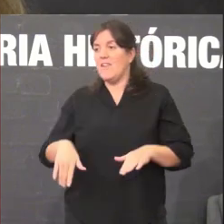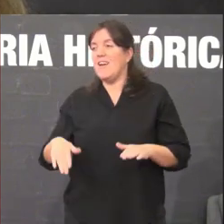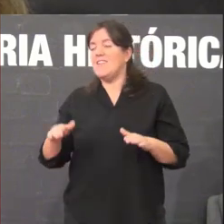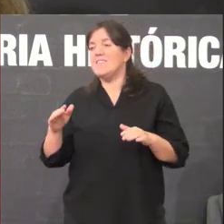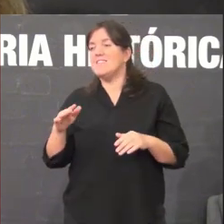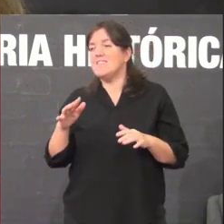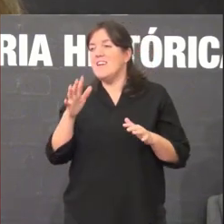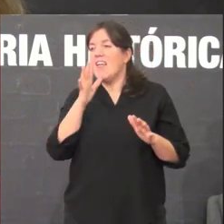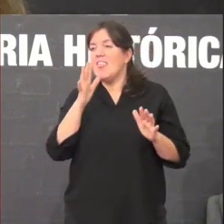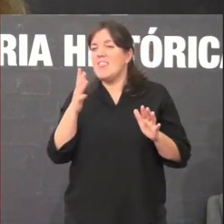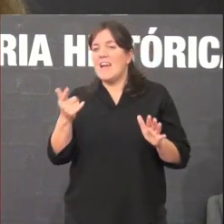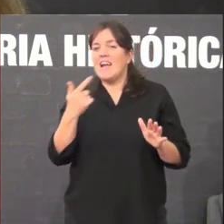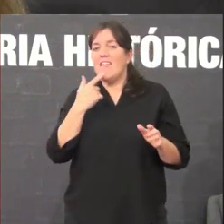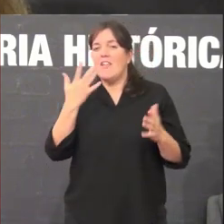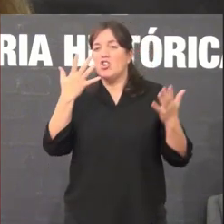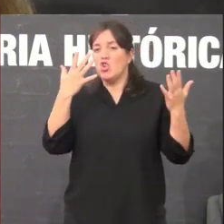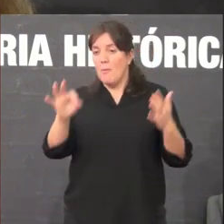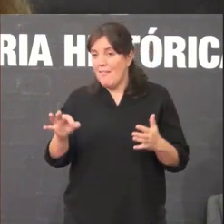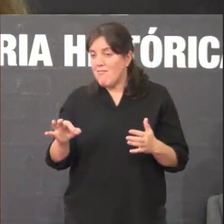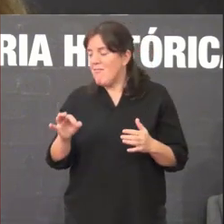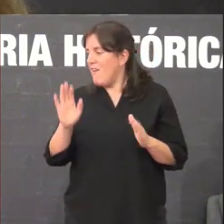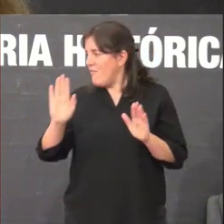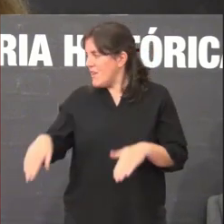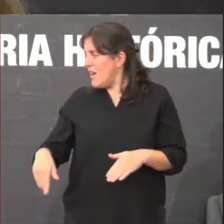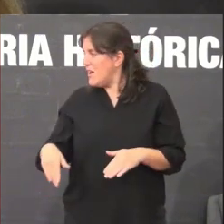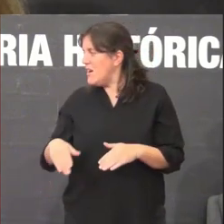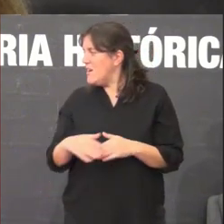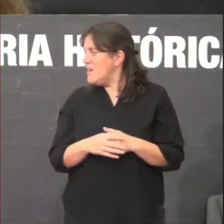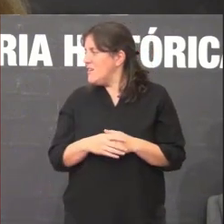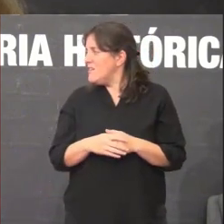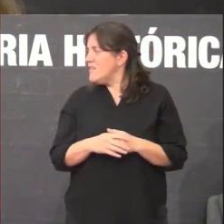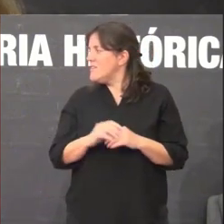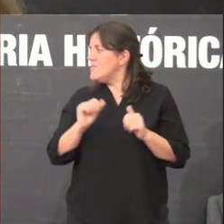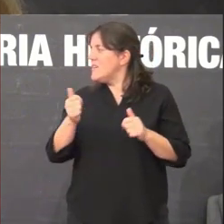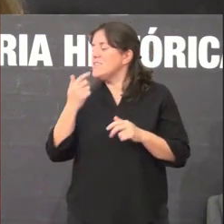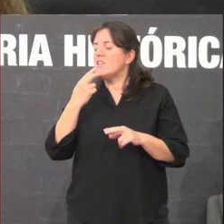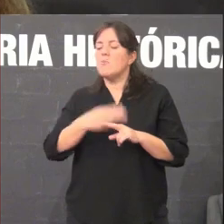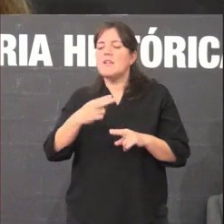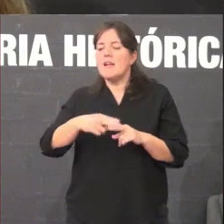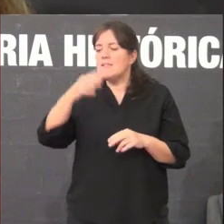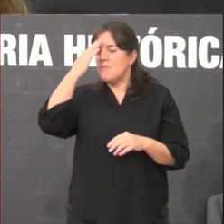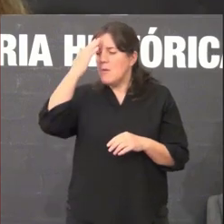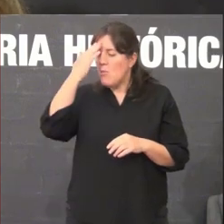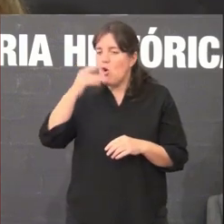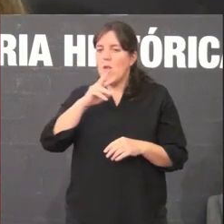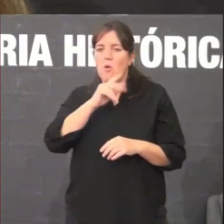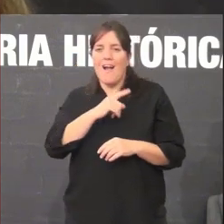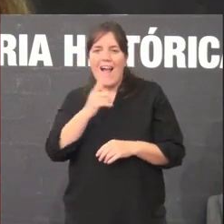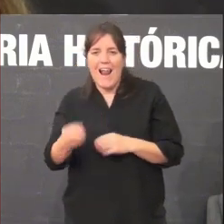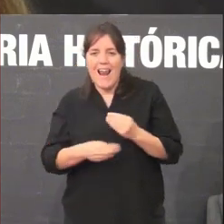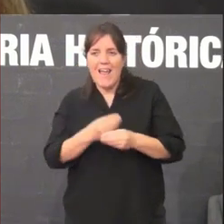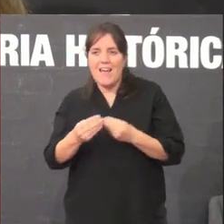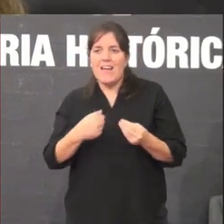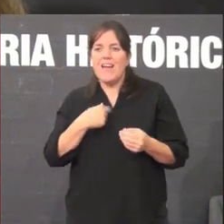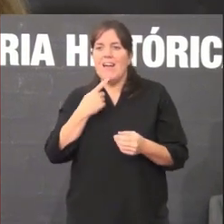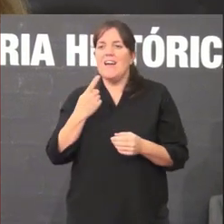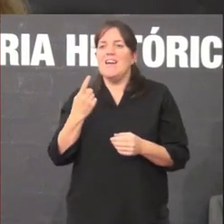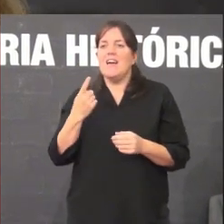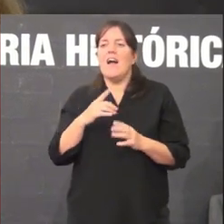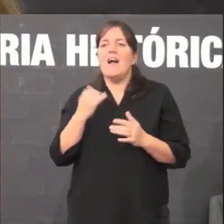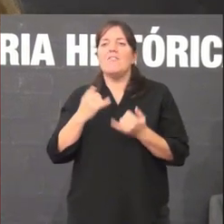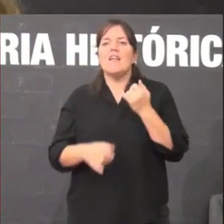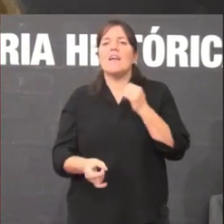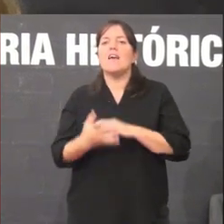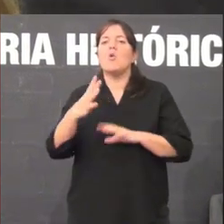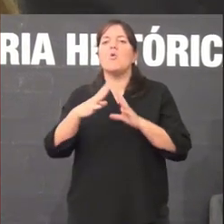de 90, então, a nível local, estas políticas de memória passou, sobretudo, pela consolidação de um